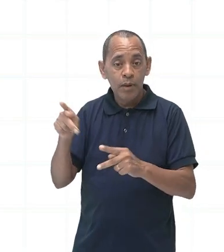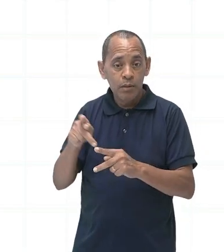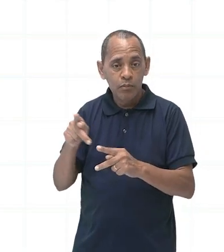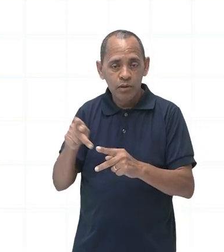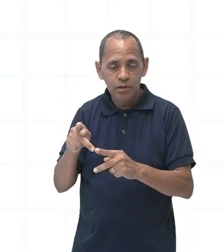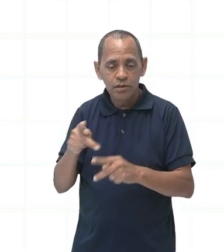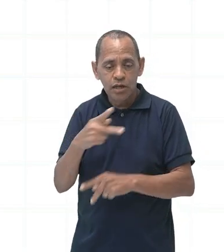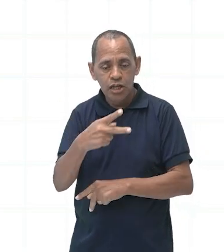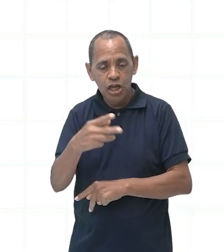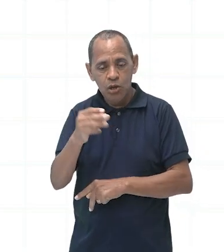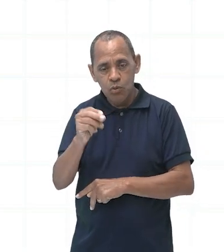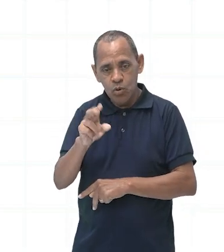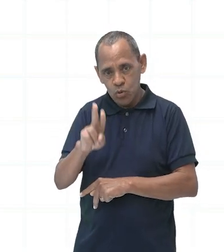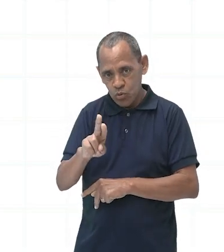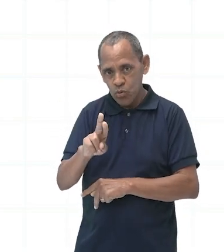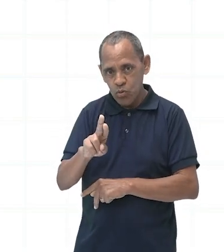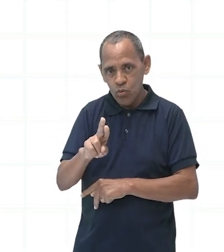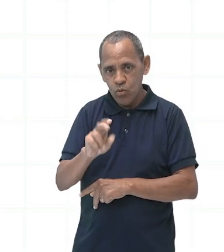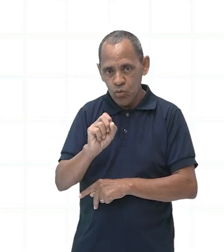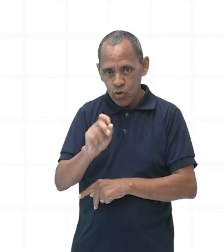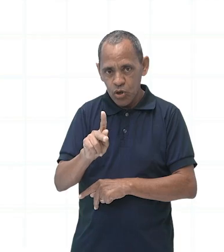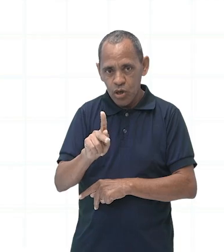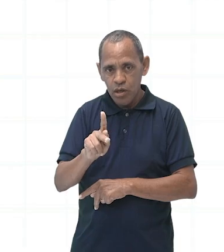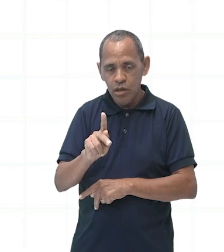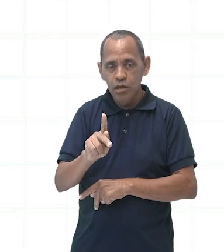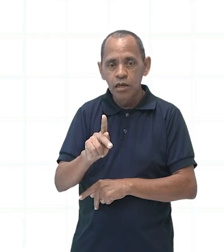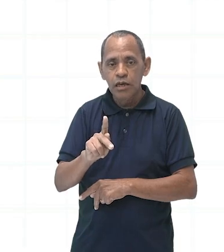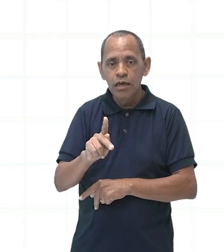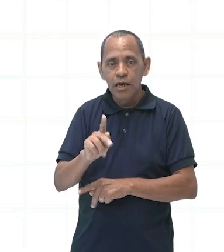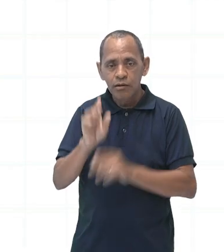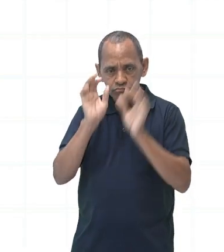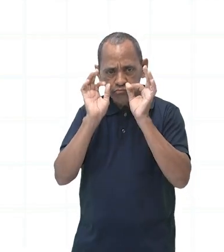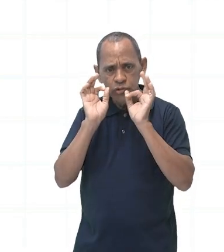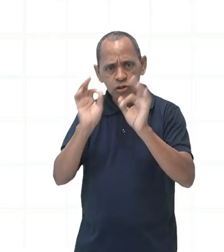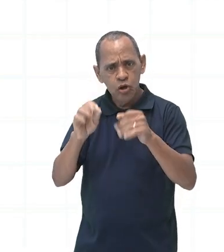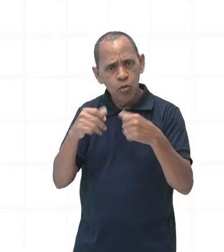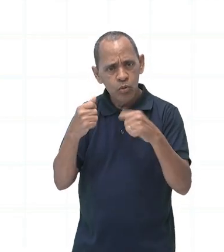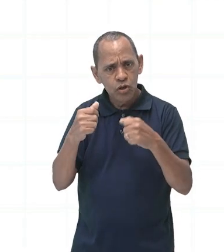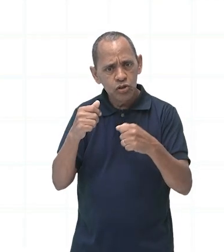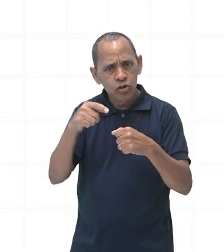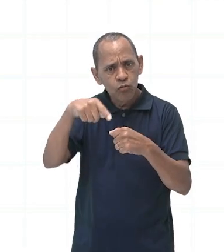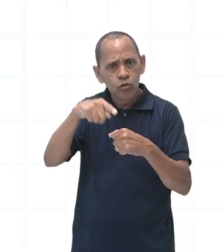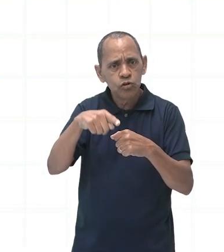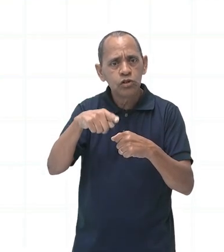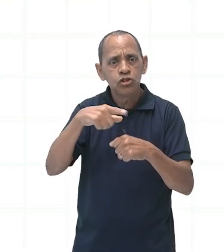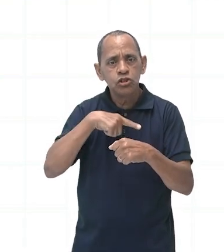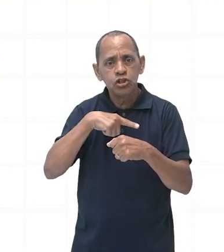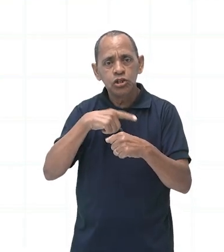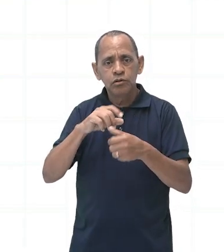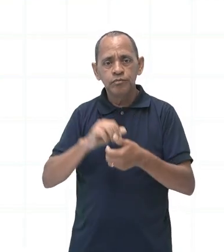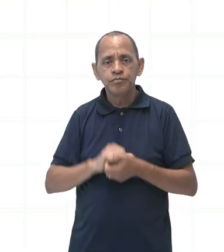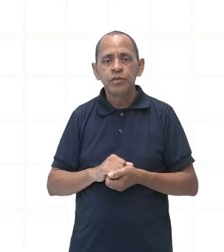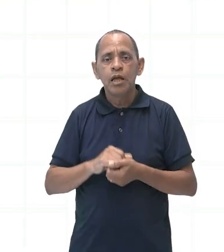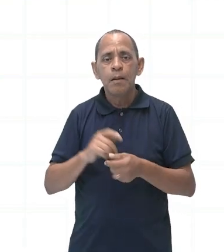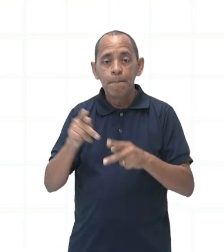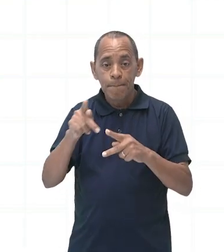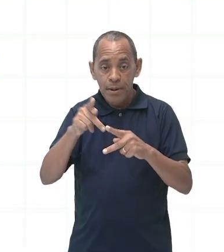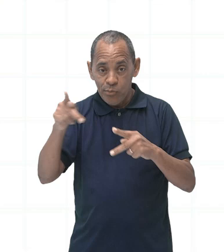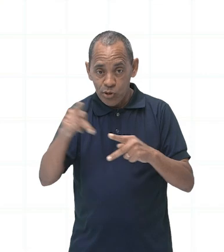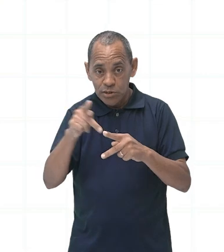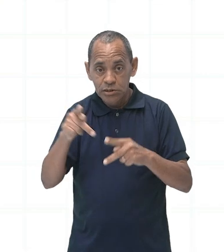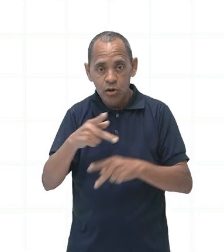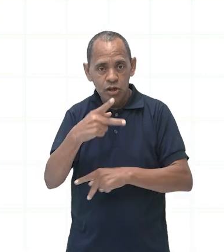regido pela preposição por, tá? Aqui eu preciso chamar a atenção de vocês para uma